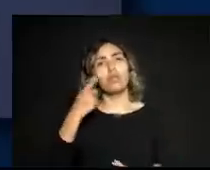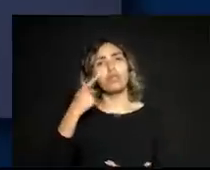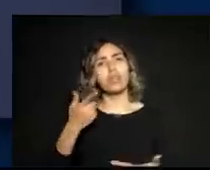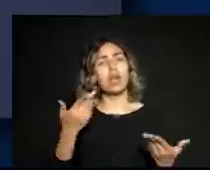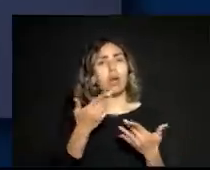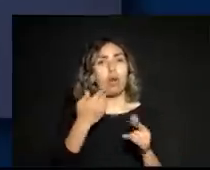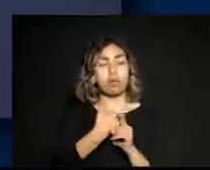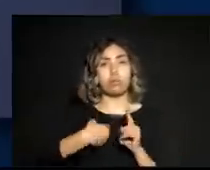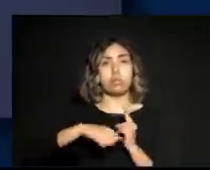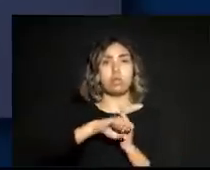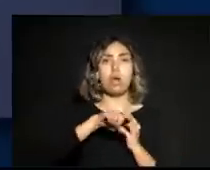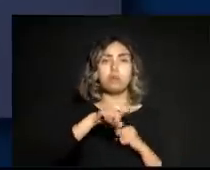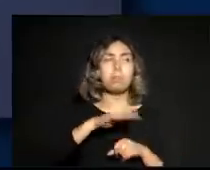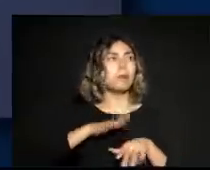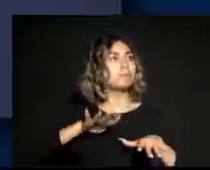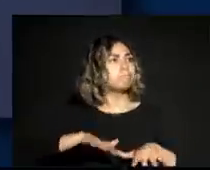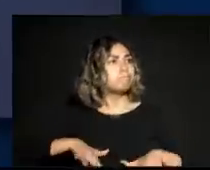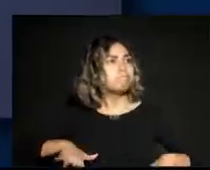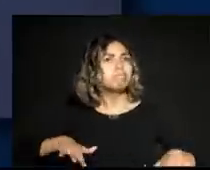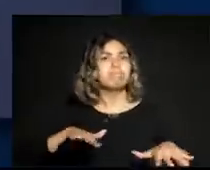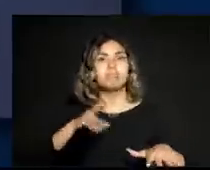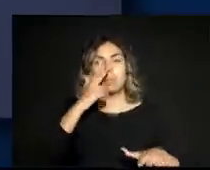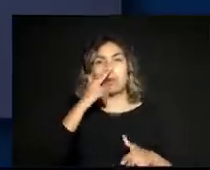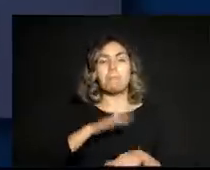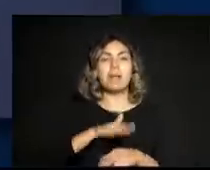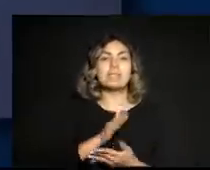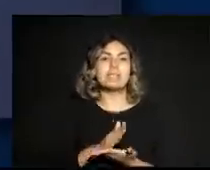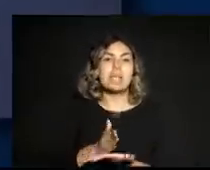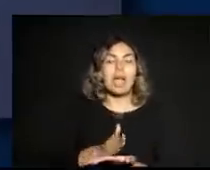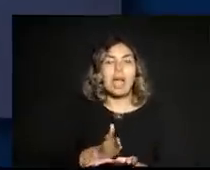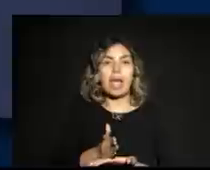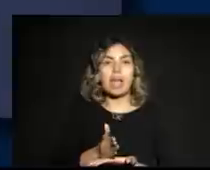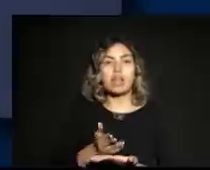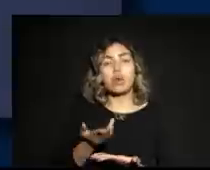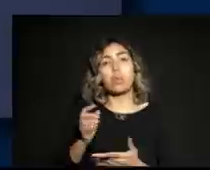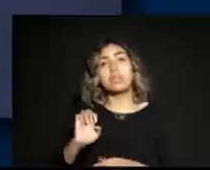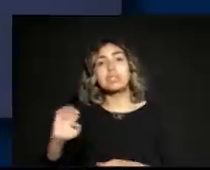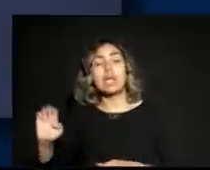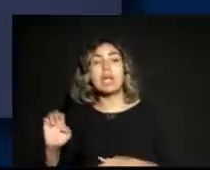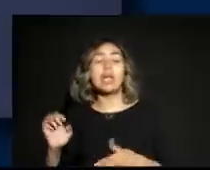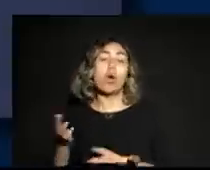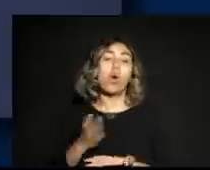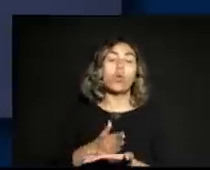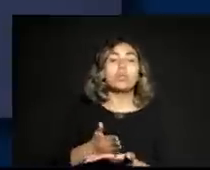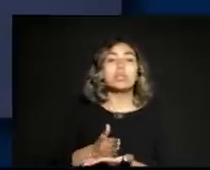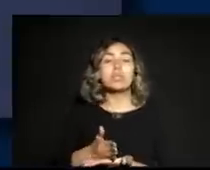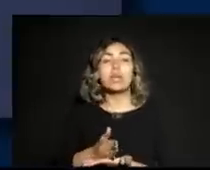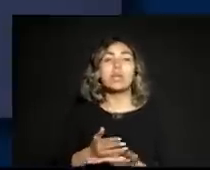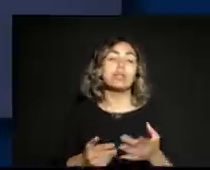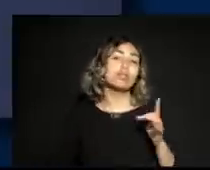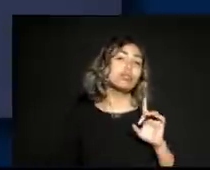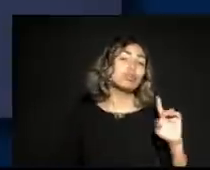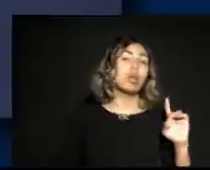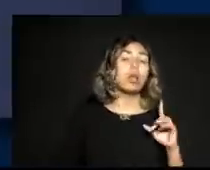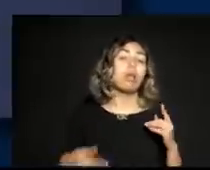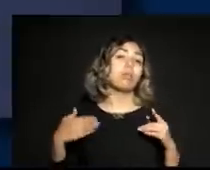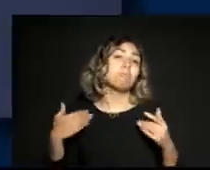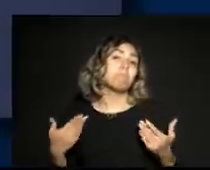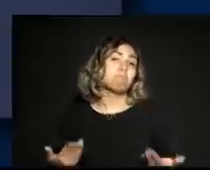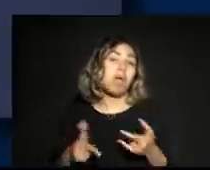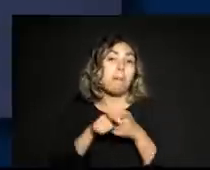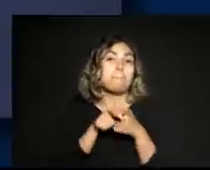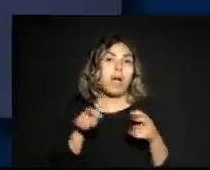a e mais ao centro 1:00 esse centro significa uma centro-esquerda uma hora esse centro significa uma